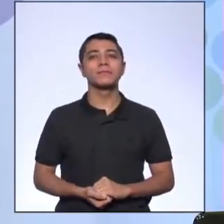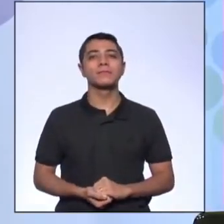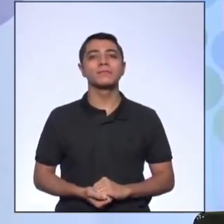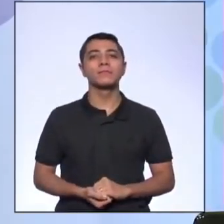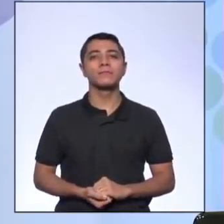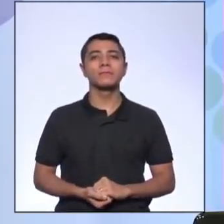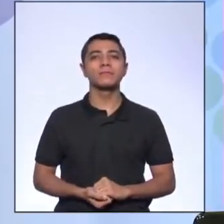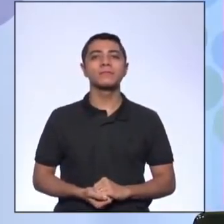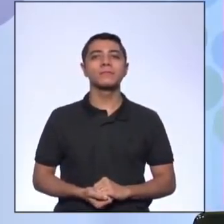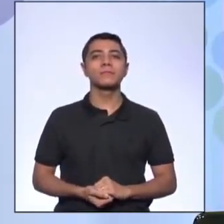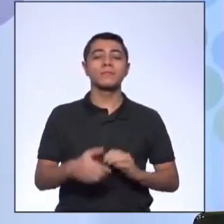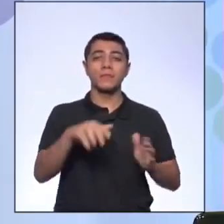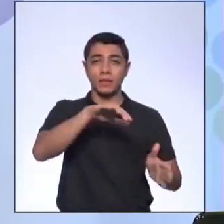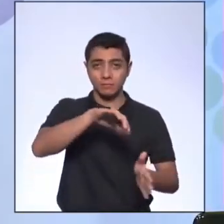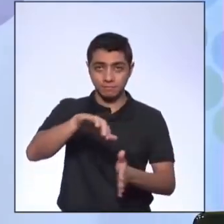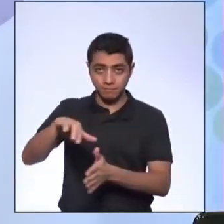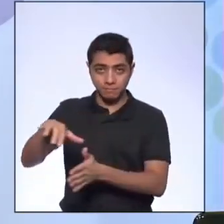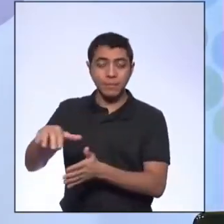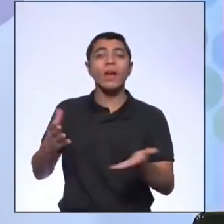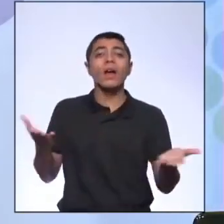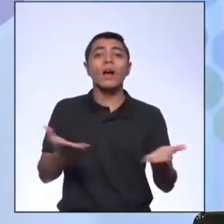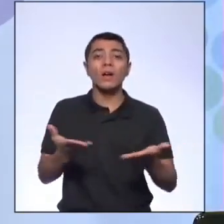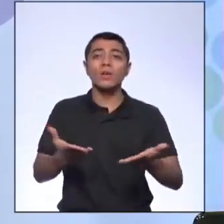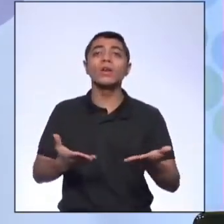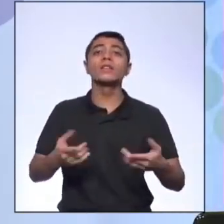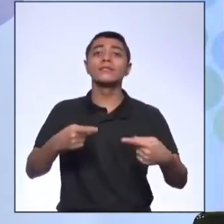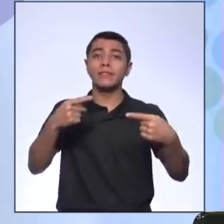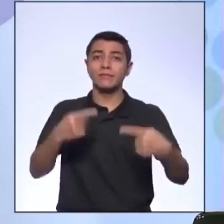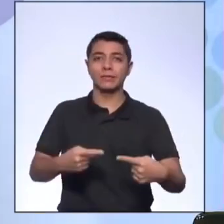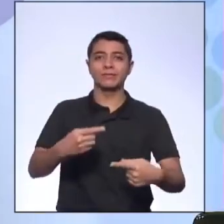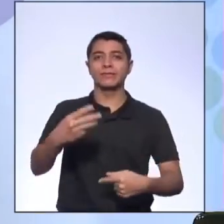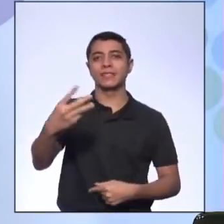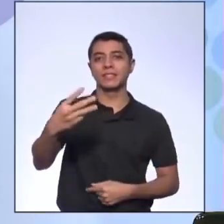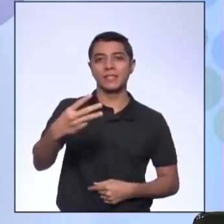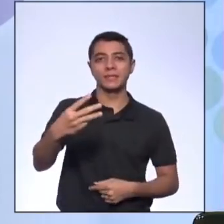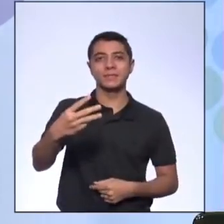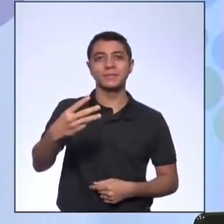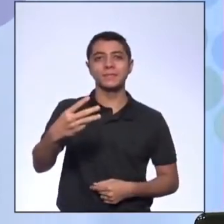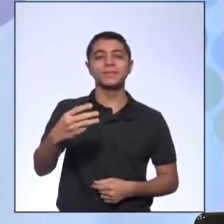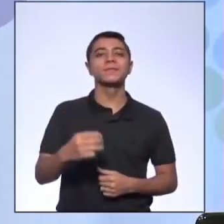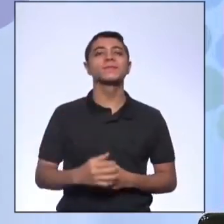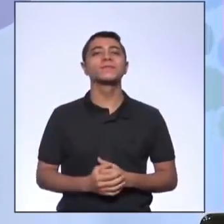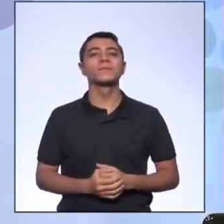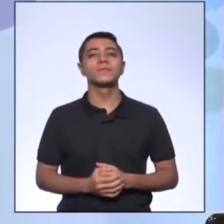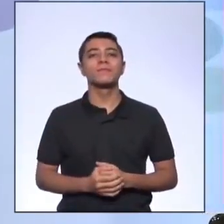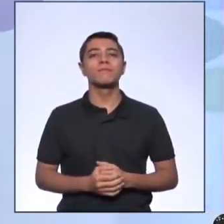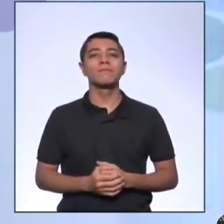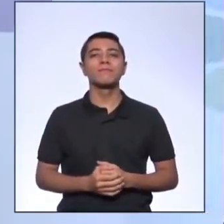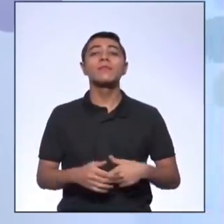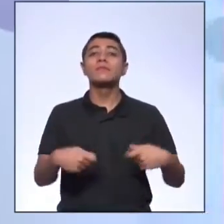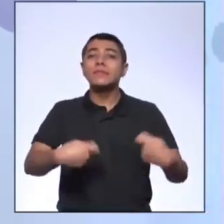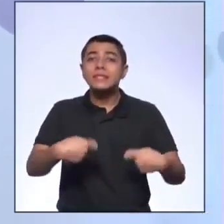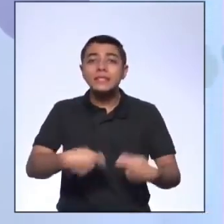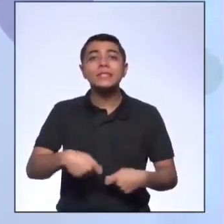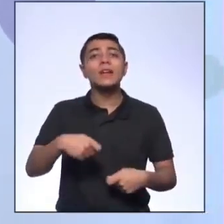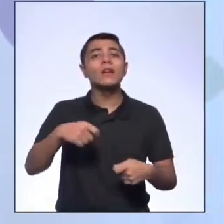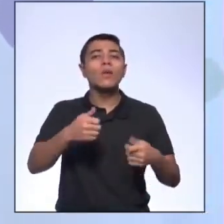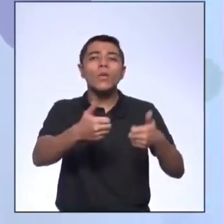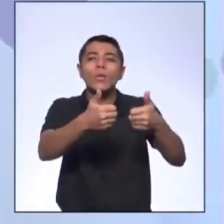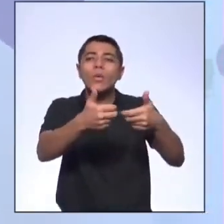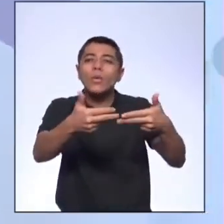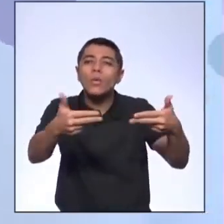Vamos agora aí para um terceiro desafio. Tá? Criação de significados. Vamos criar significado para tudo aquilo que a gente